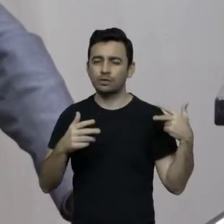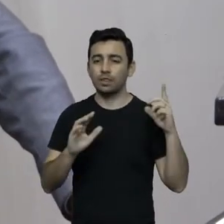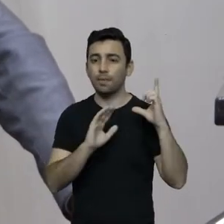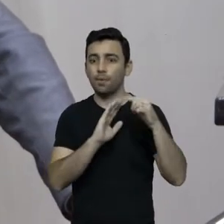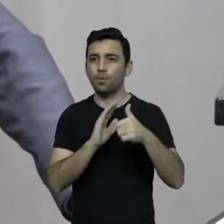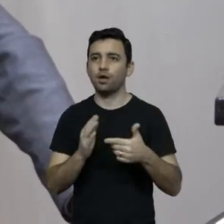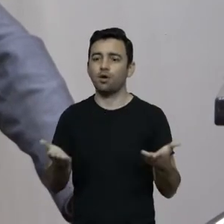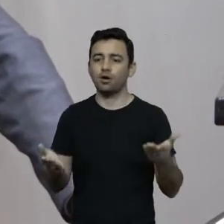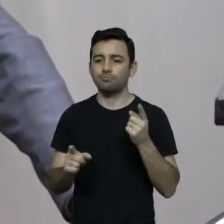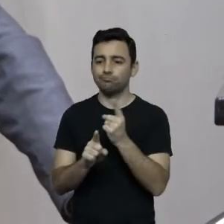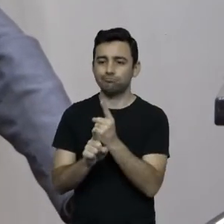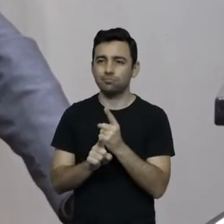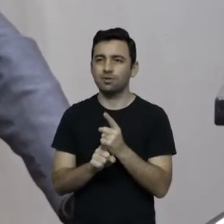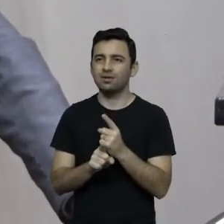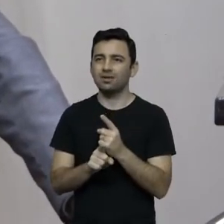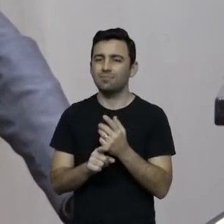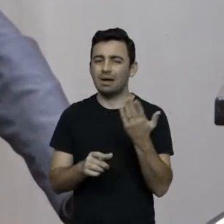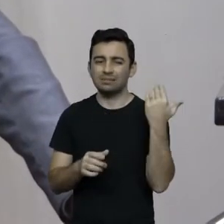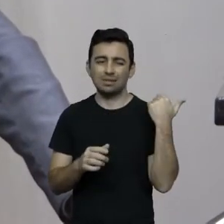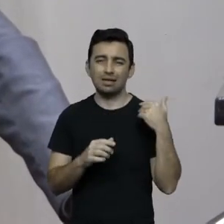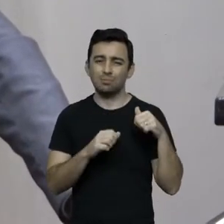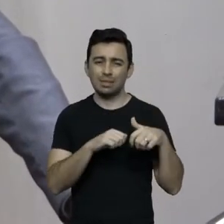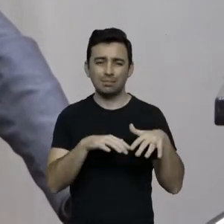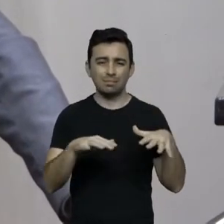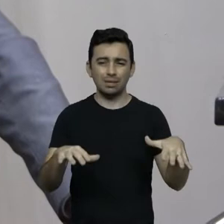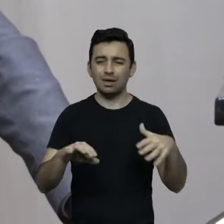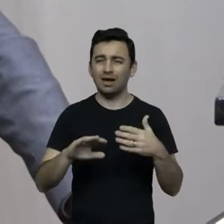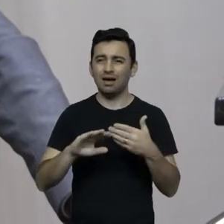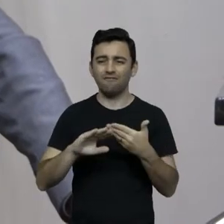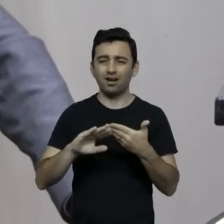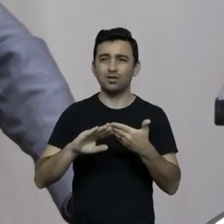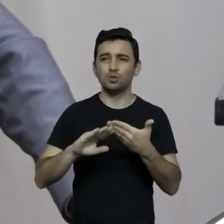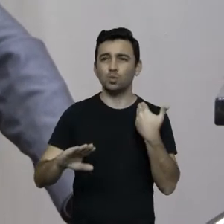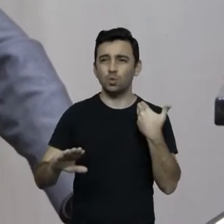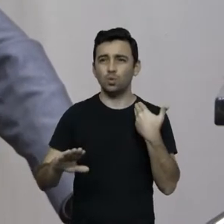o que nos afastou do convívio social